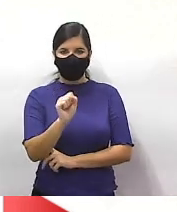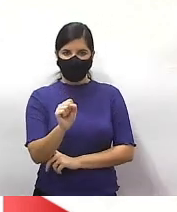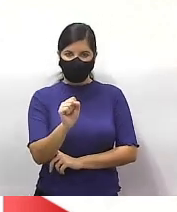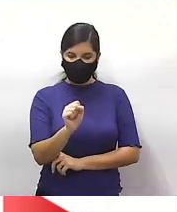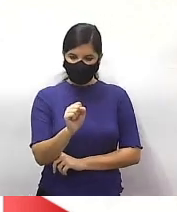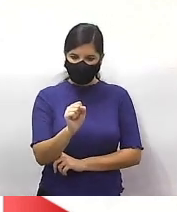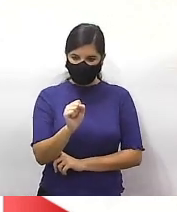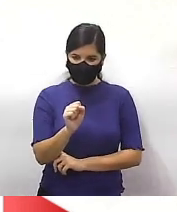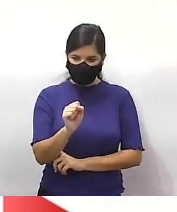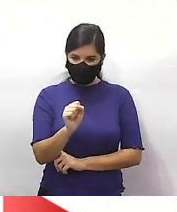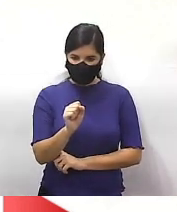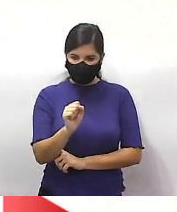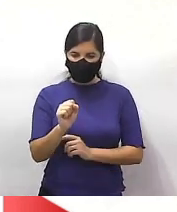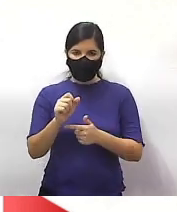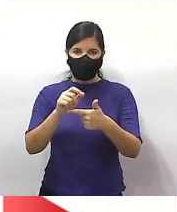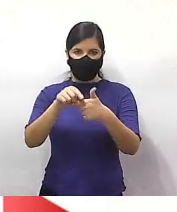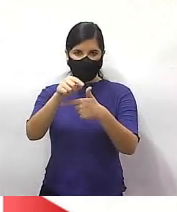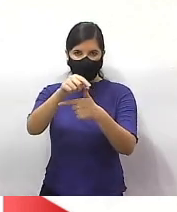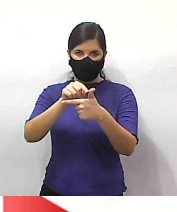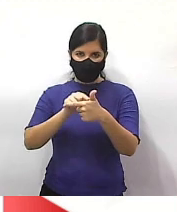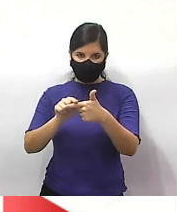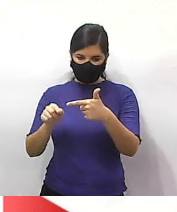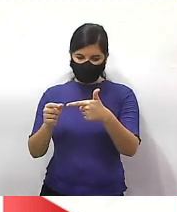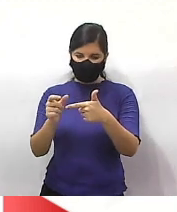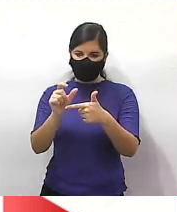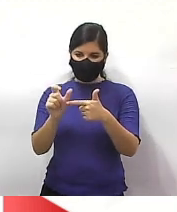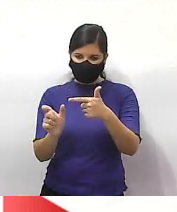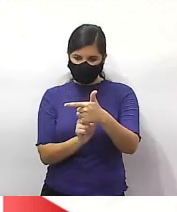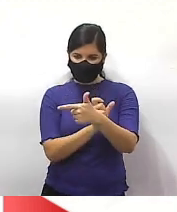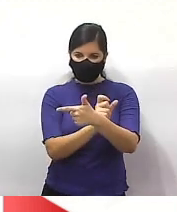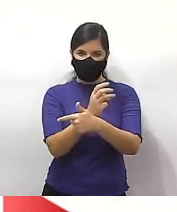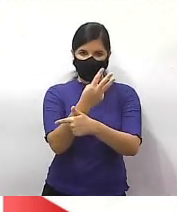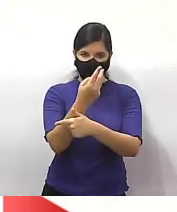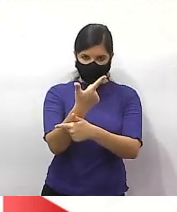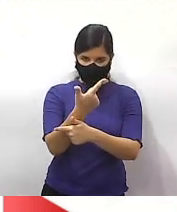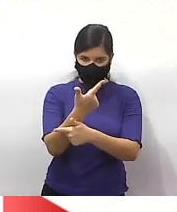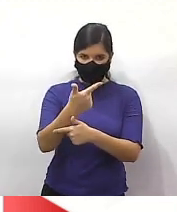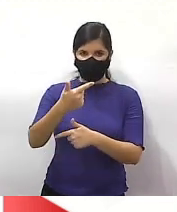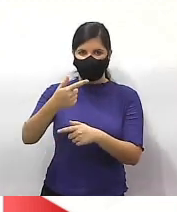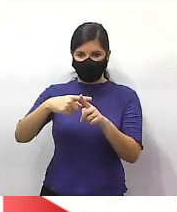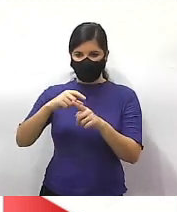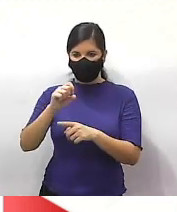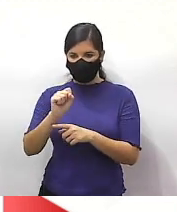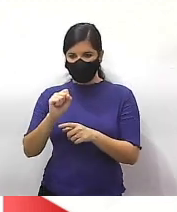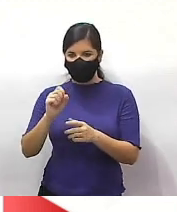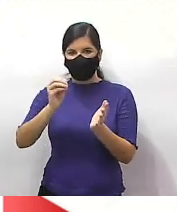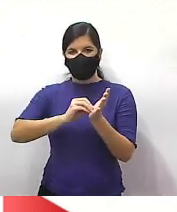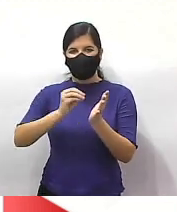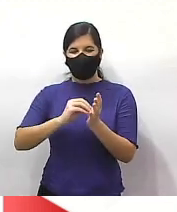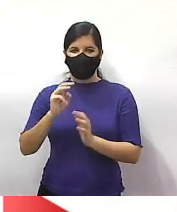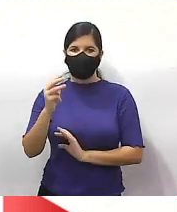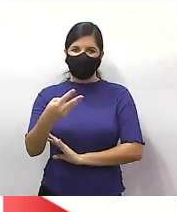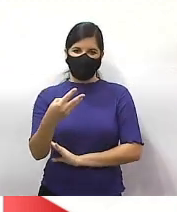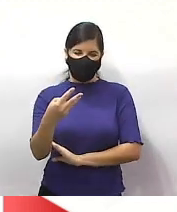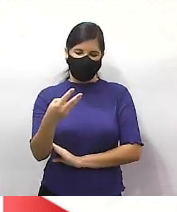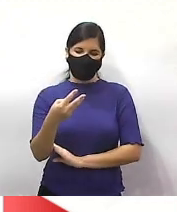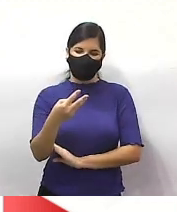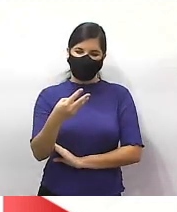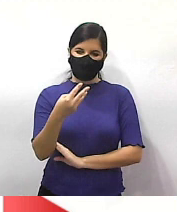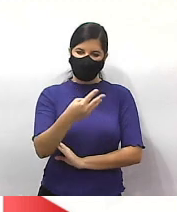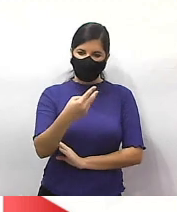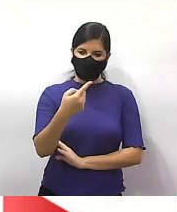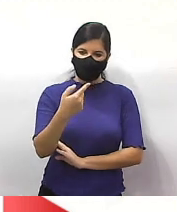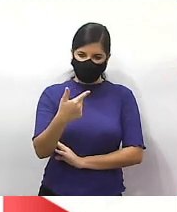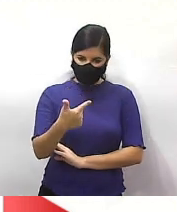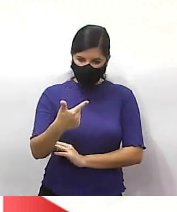dividendo e divisor por 8, eu vou achar também 32 vezes 8, só que eu vou ter um resto 3 aí, 32